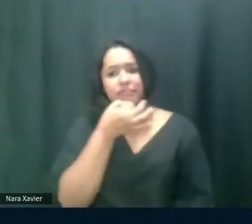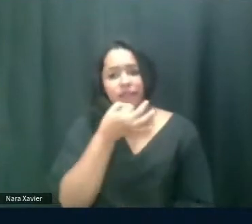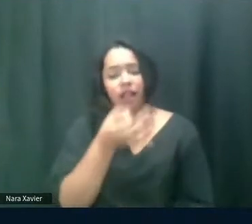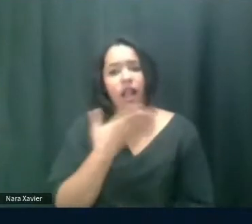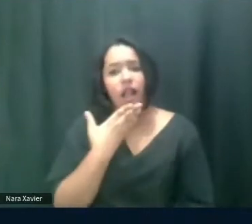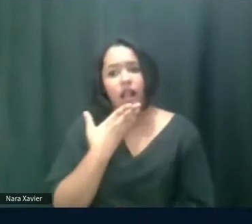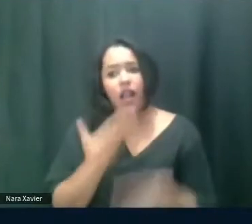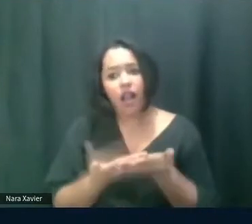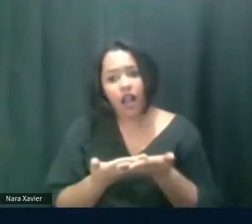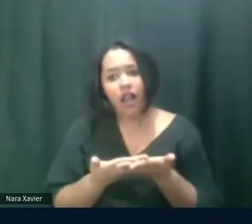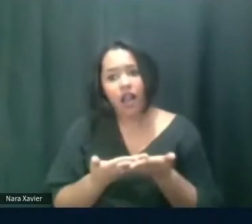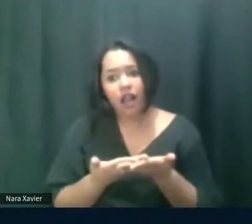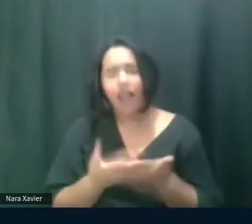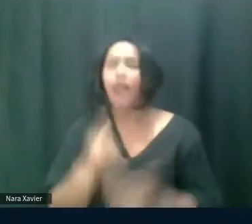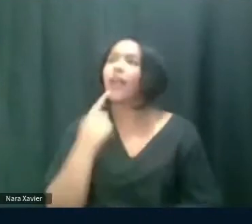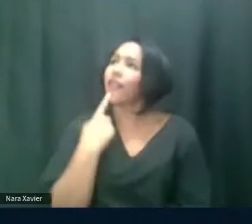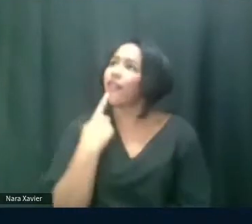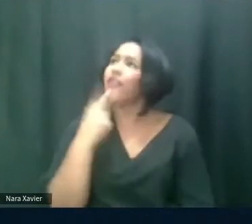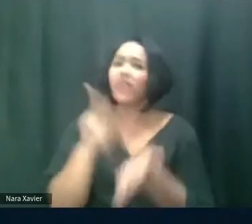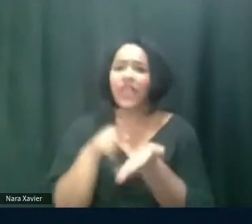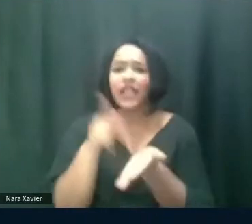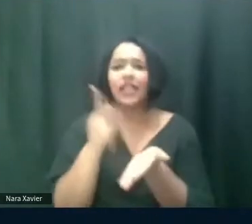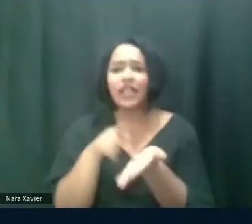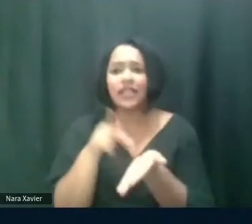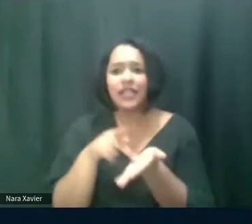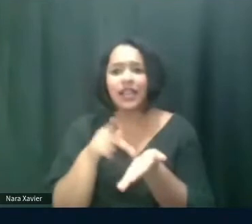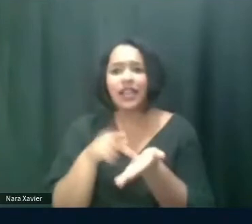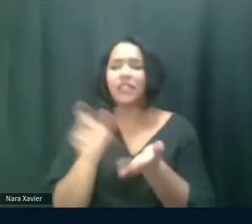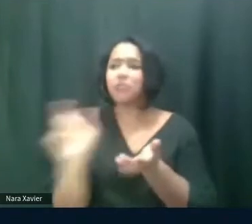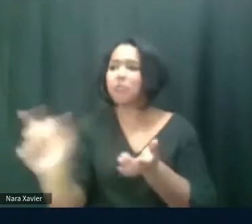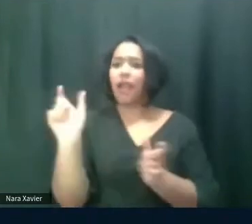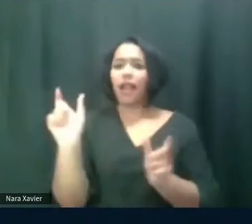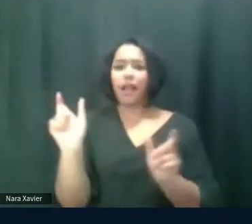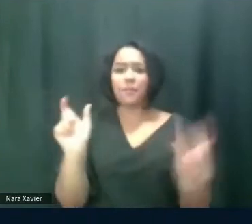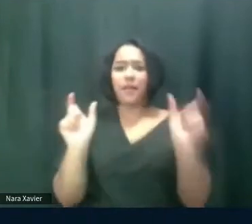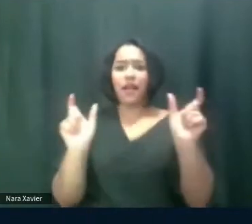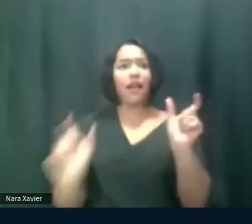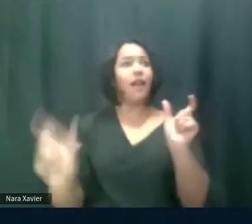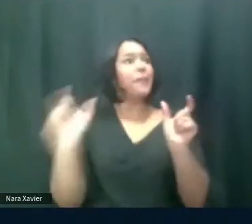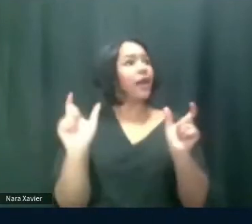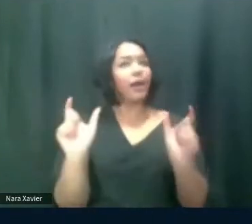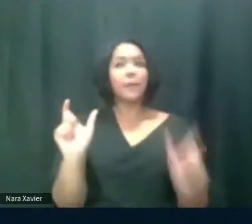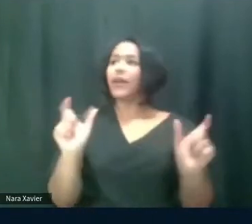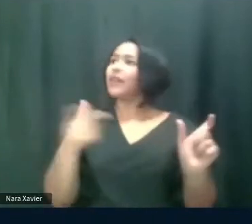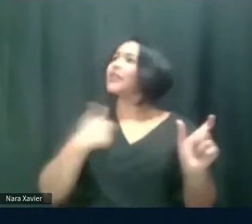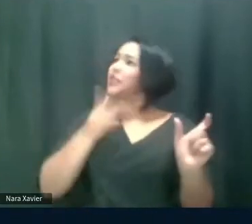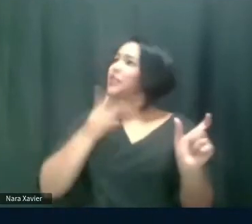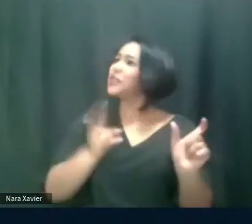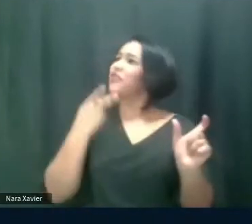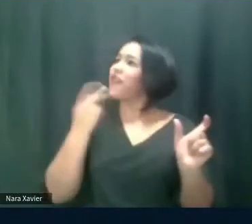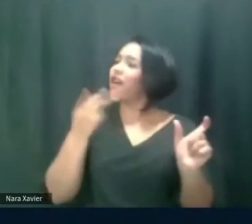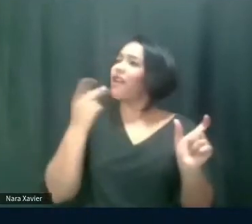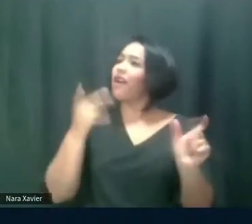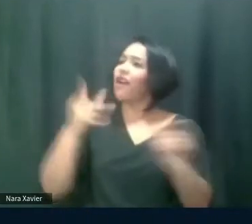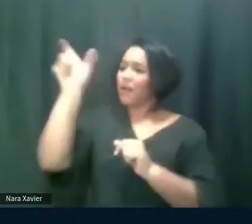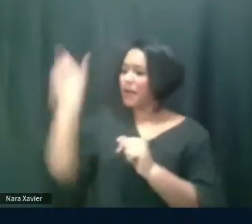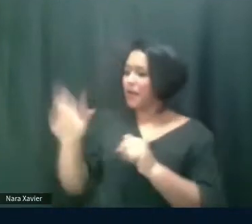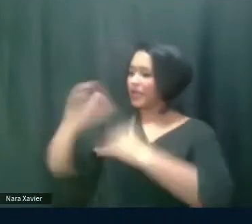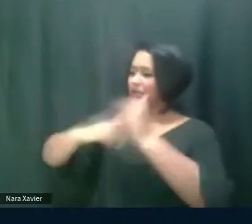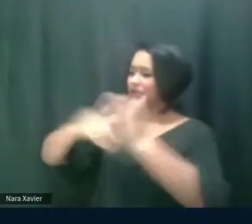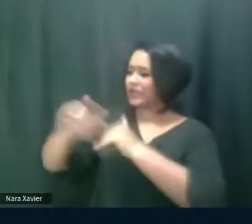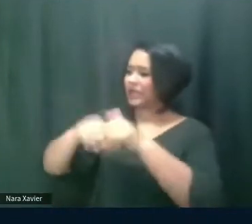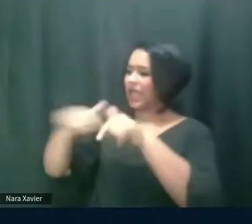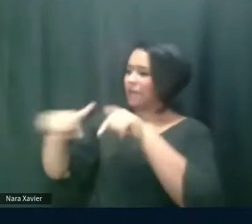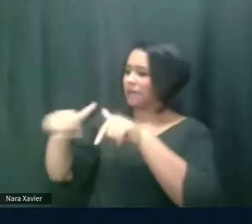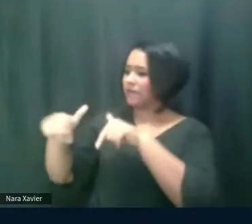tinha reparado, né, essa quantidade de ocorrências, e quando você falou, eu falei, realmente, toda vez que eu vou falar do intérprete, eu acho que eu falo